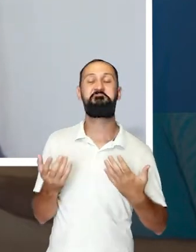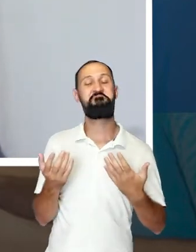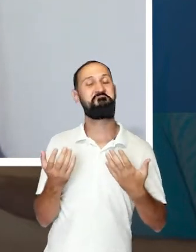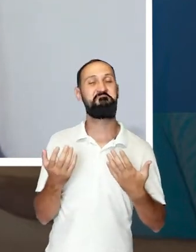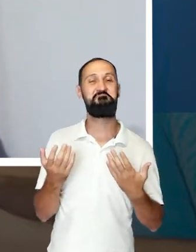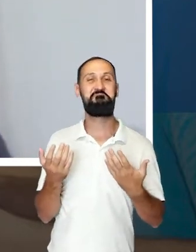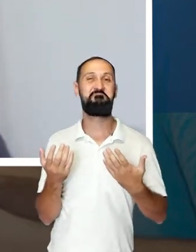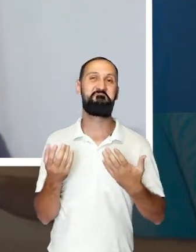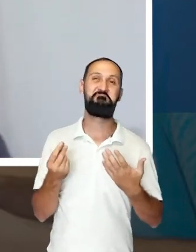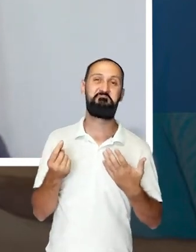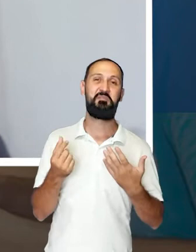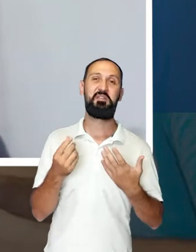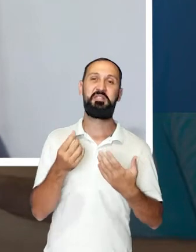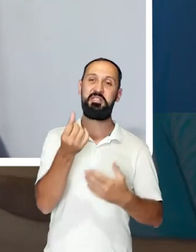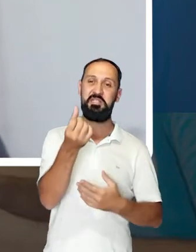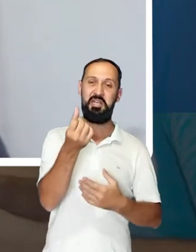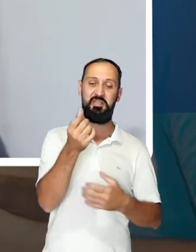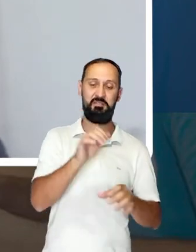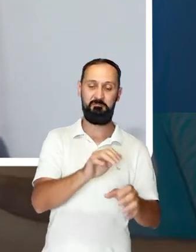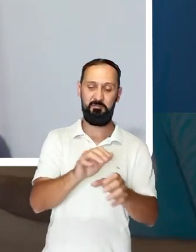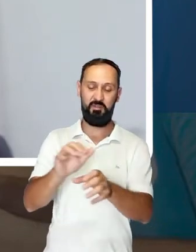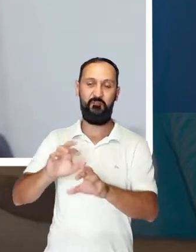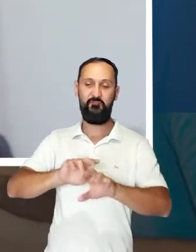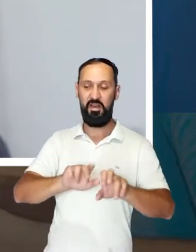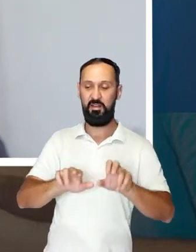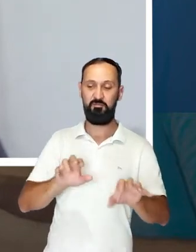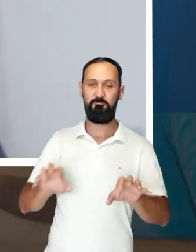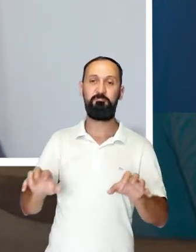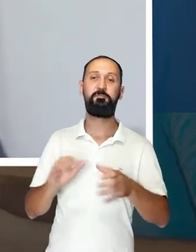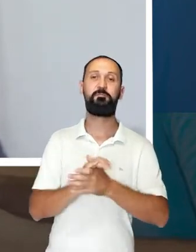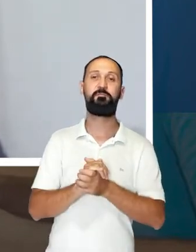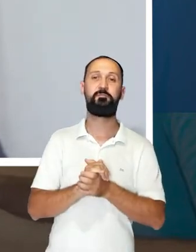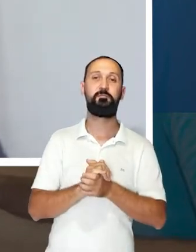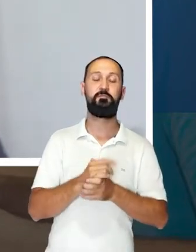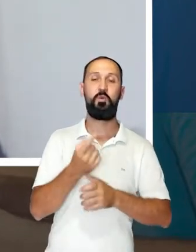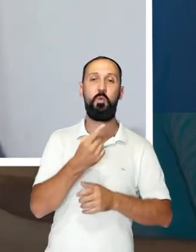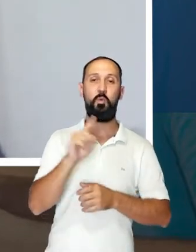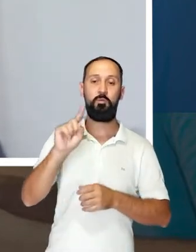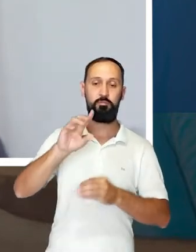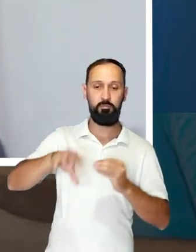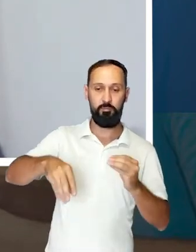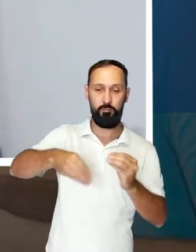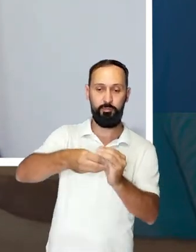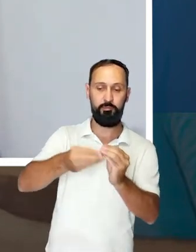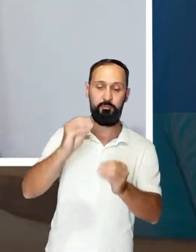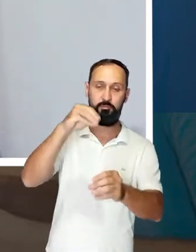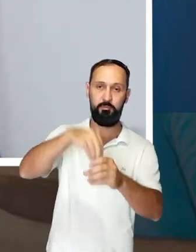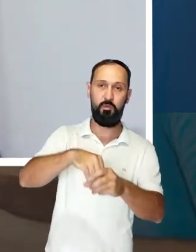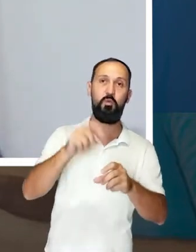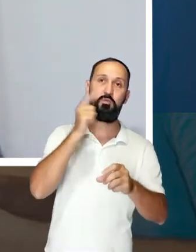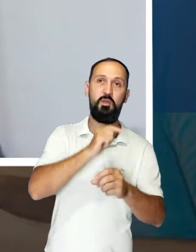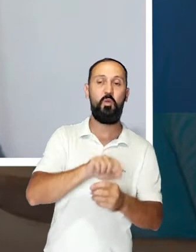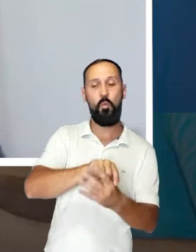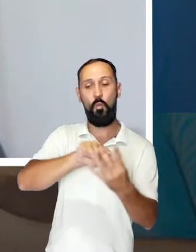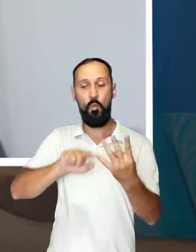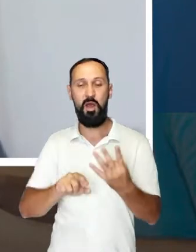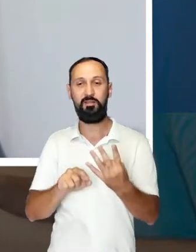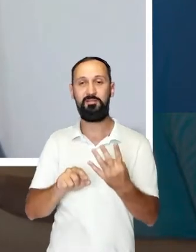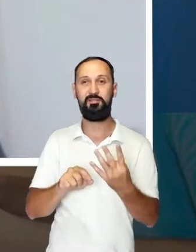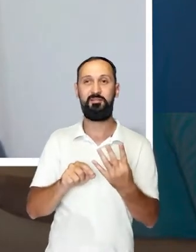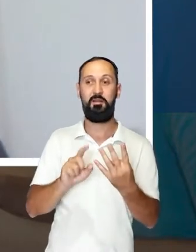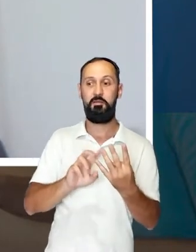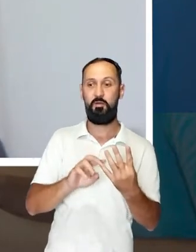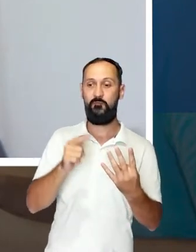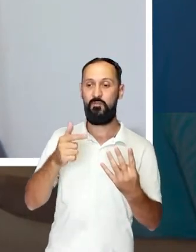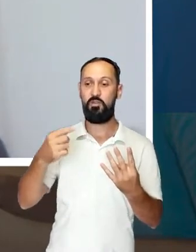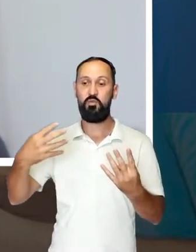de fazer 6 drinks. Se você colocar um componente a mais, 4, você já vai